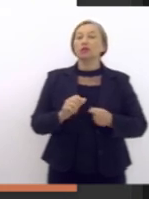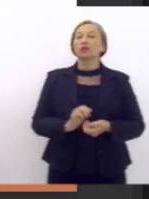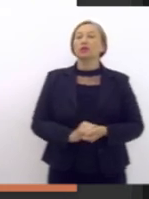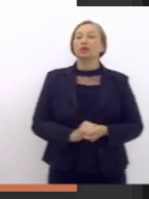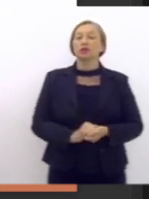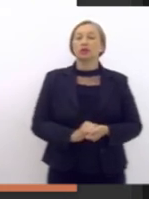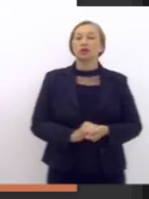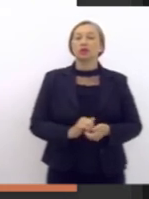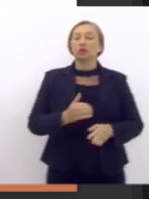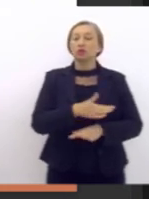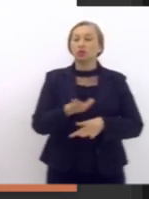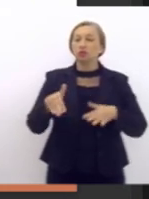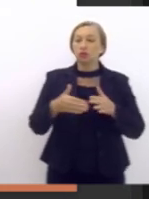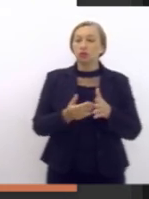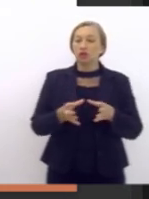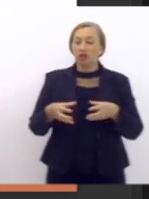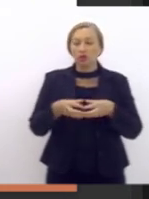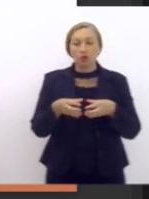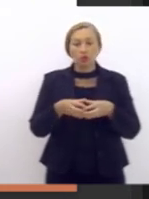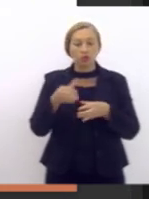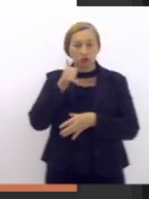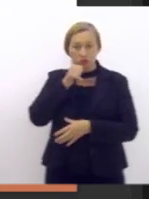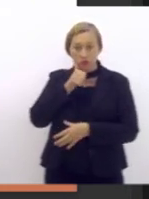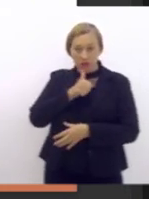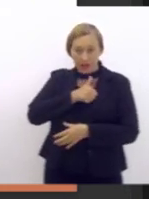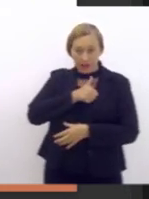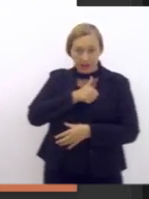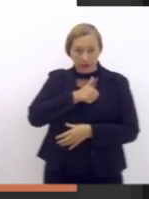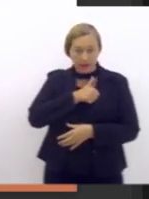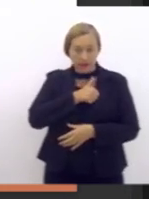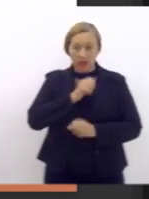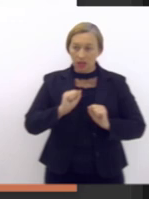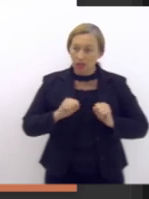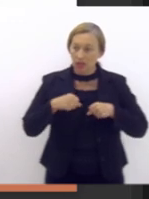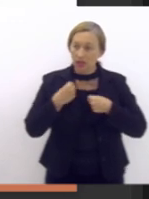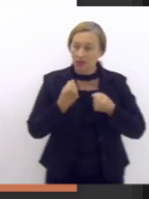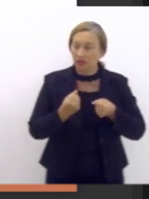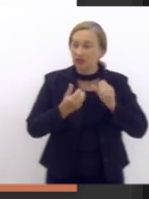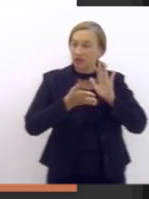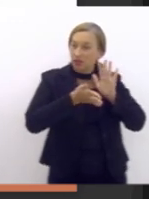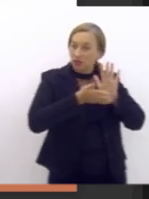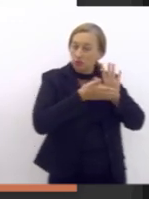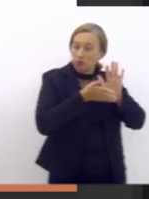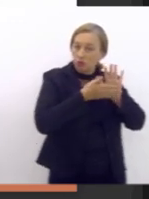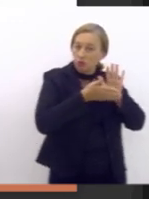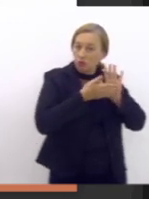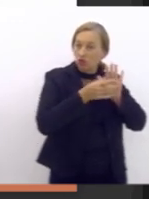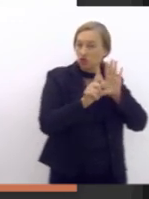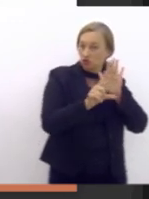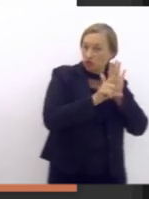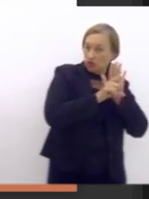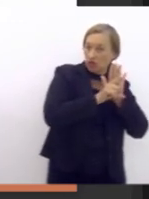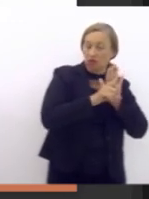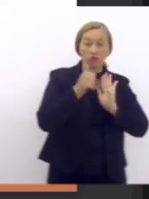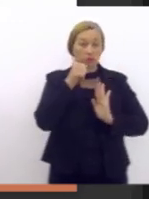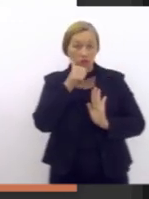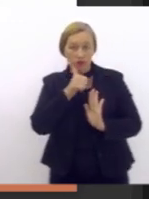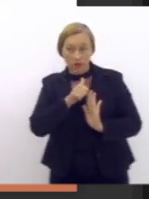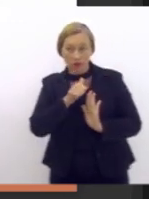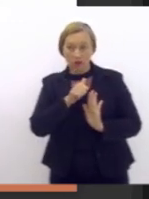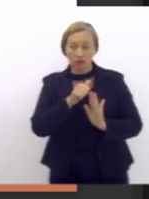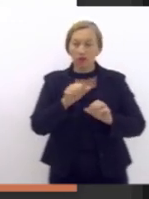então, todo aquele agrupamento de mulheres que defendem as propostas legislativas sobre mulheres